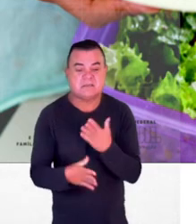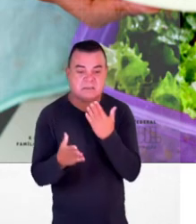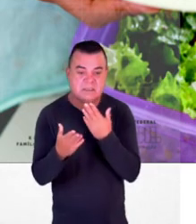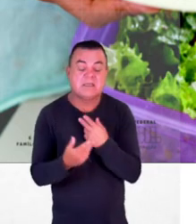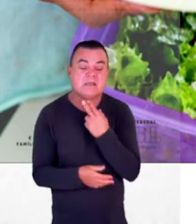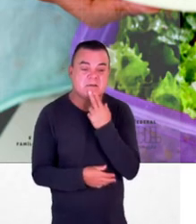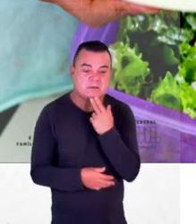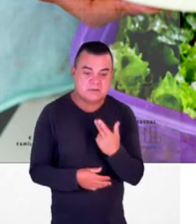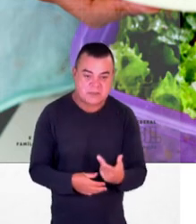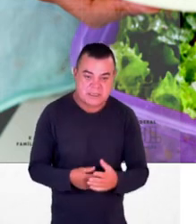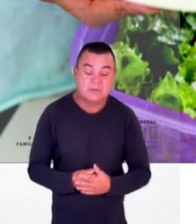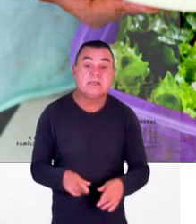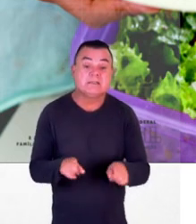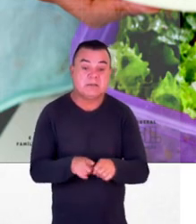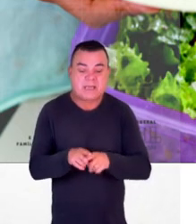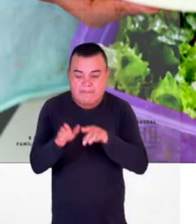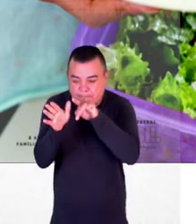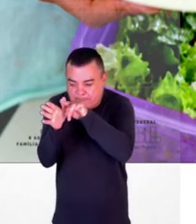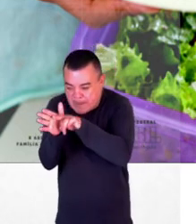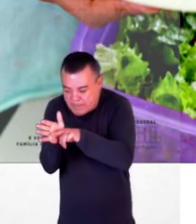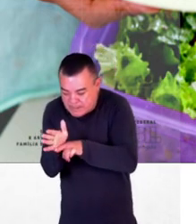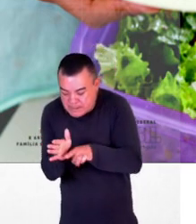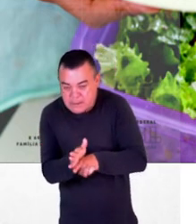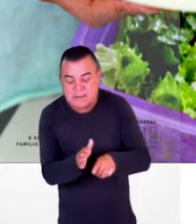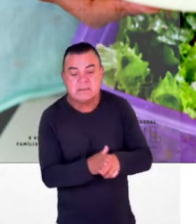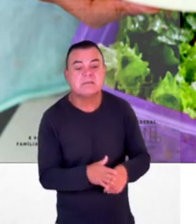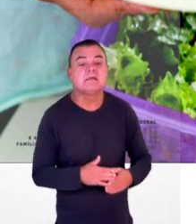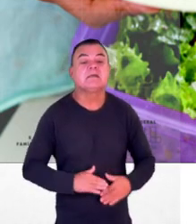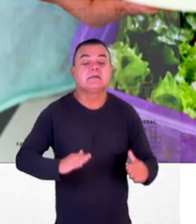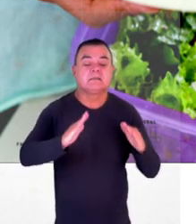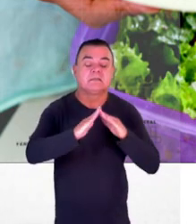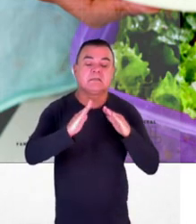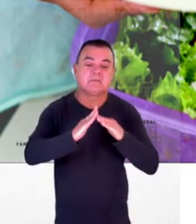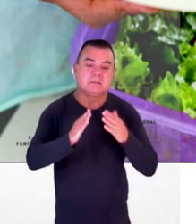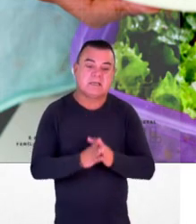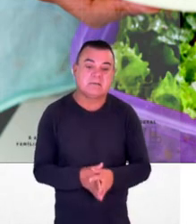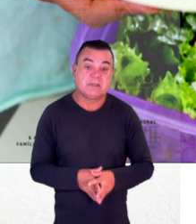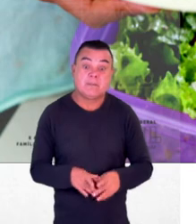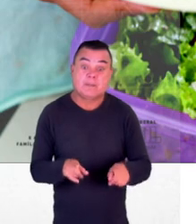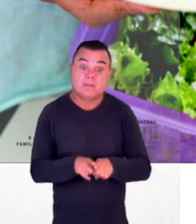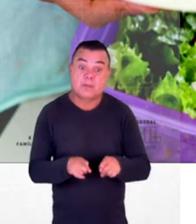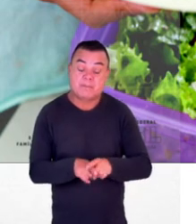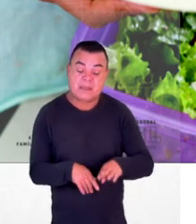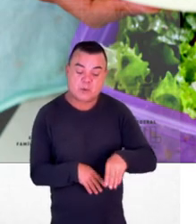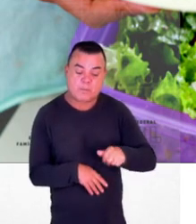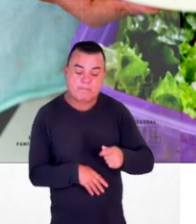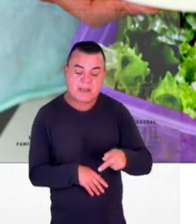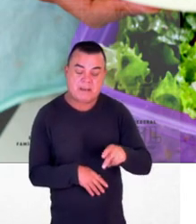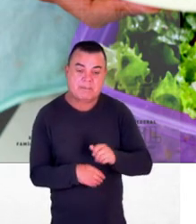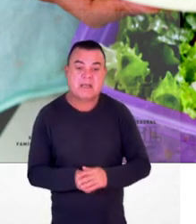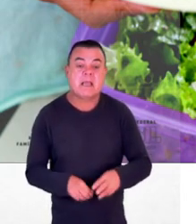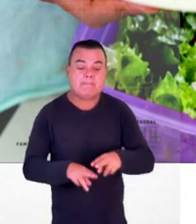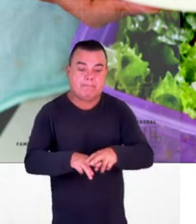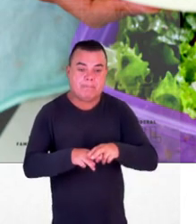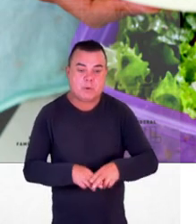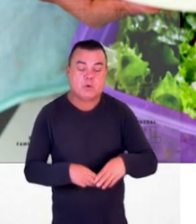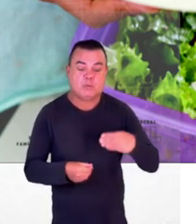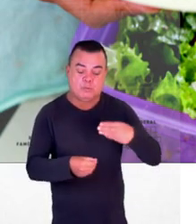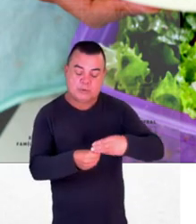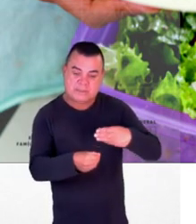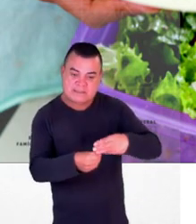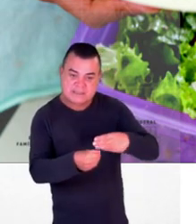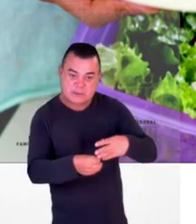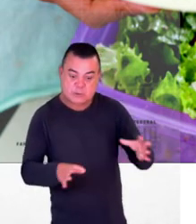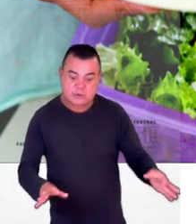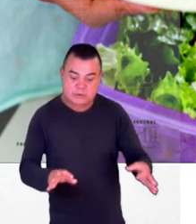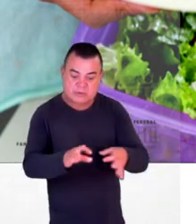pesquisa Nacional em amostras domiciliares a produção dos mapas de insan por município eh conectando isso também